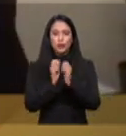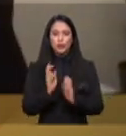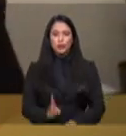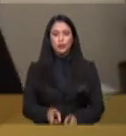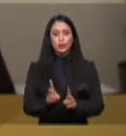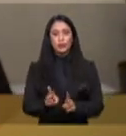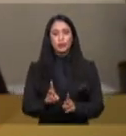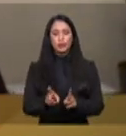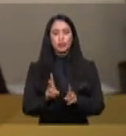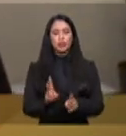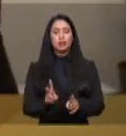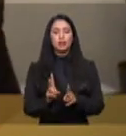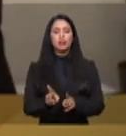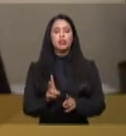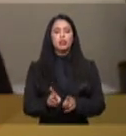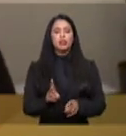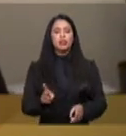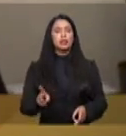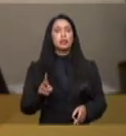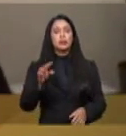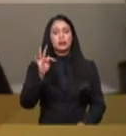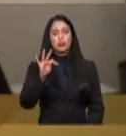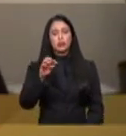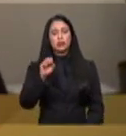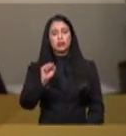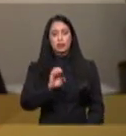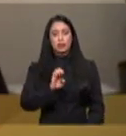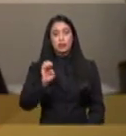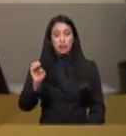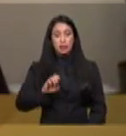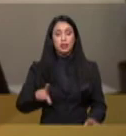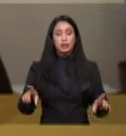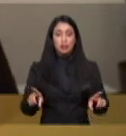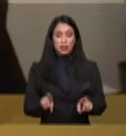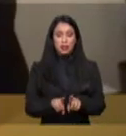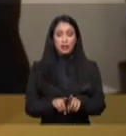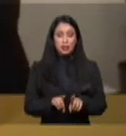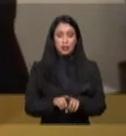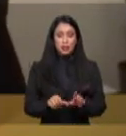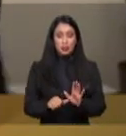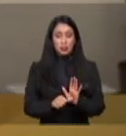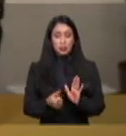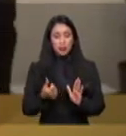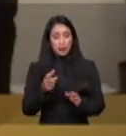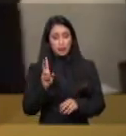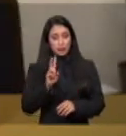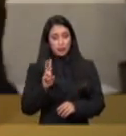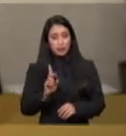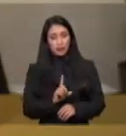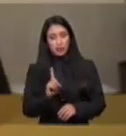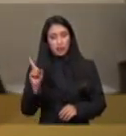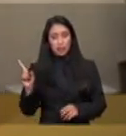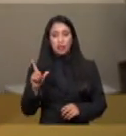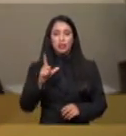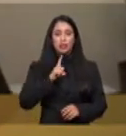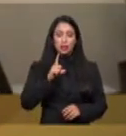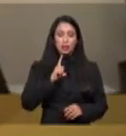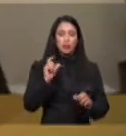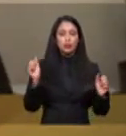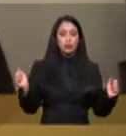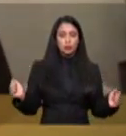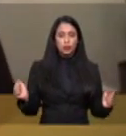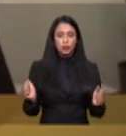nossa primeira passagem pelo eleitoral, e vejo com muita satisfação que estaremos juntos